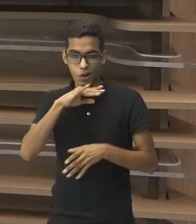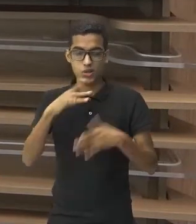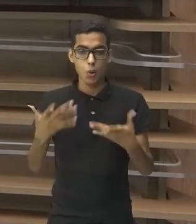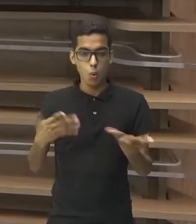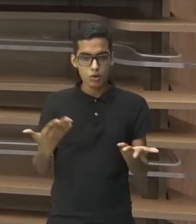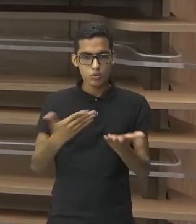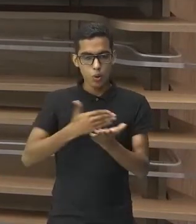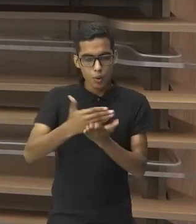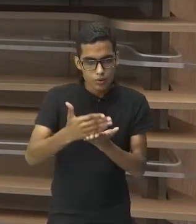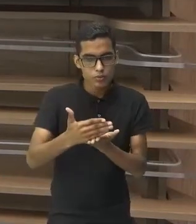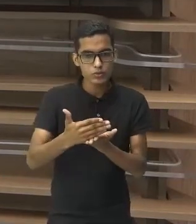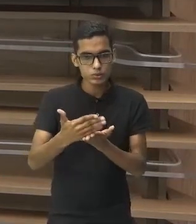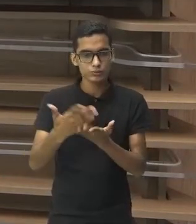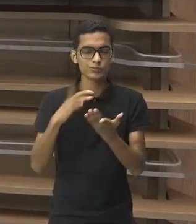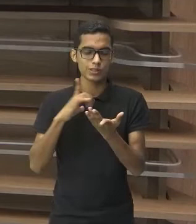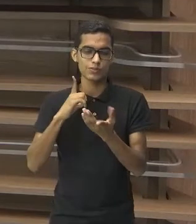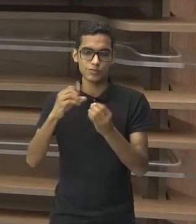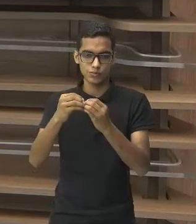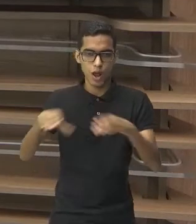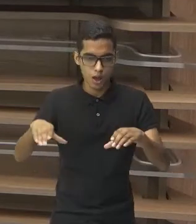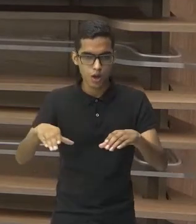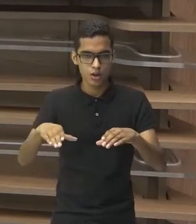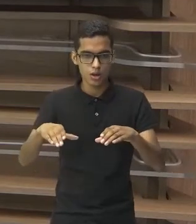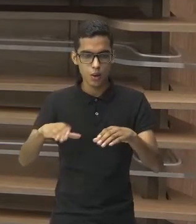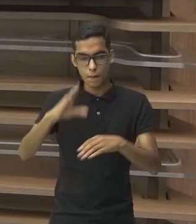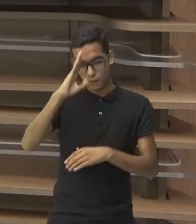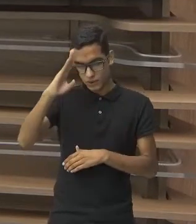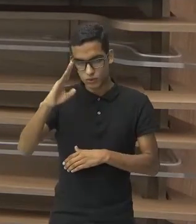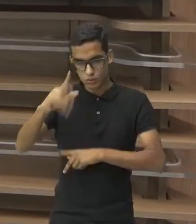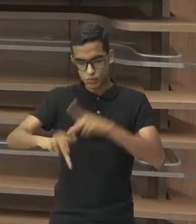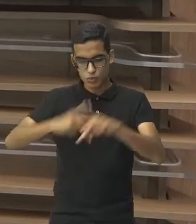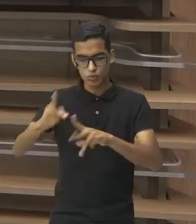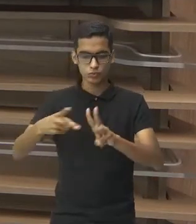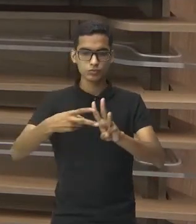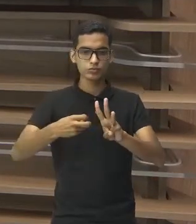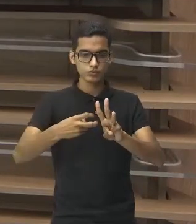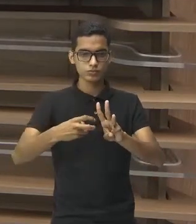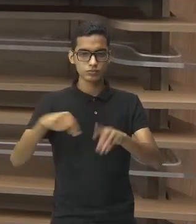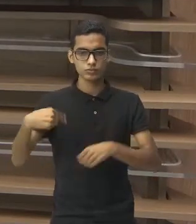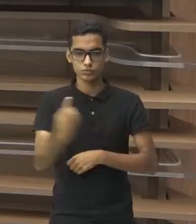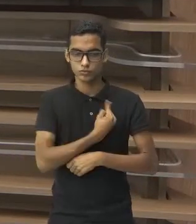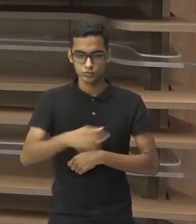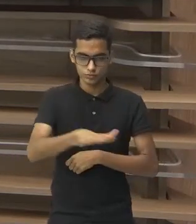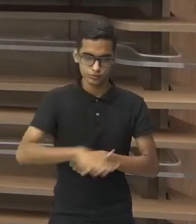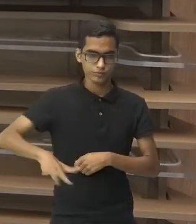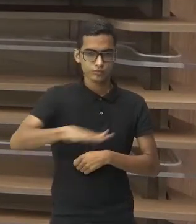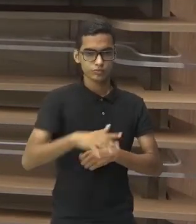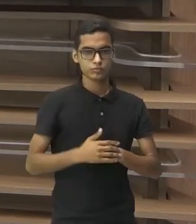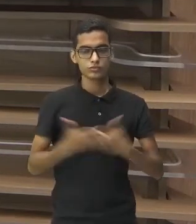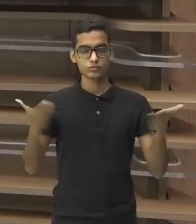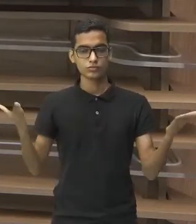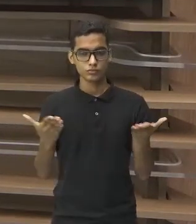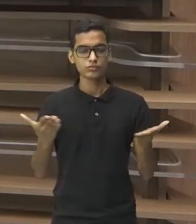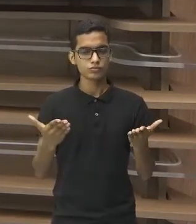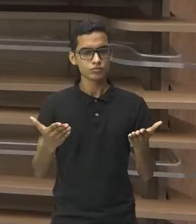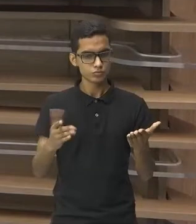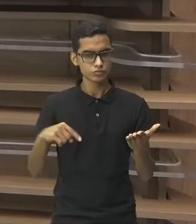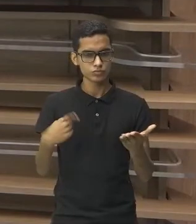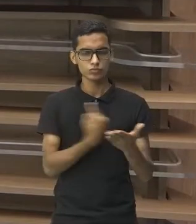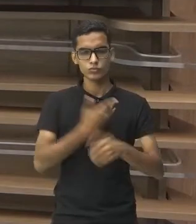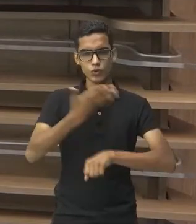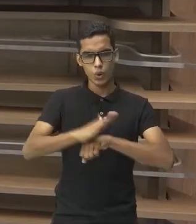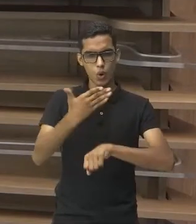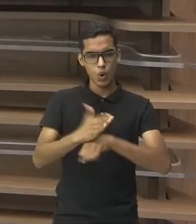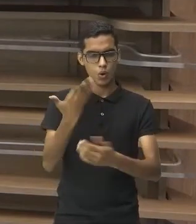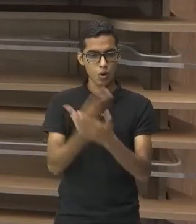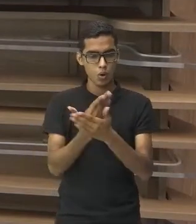prejudicial, principalmente no que diz respeito aos nativos, aos indígenas da nossa região. Agora, gente, a gente vai colocar em prática o que a gente aprendeu lá